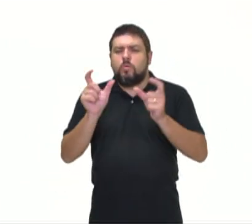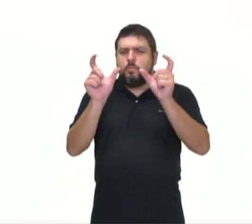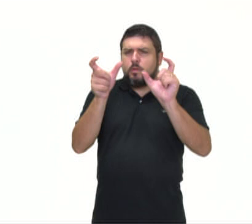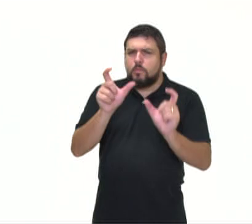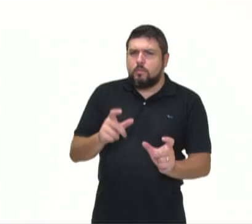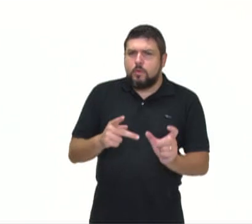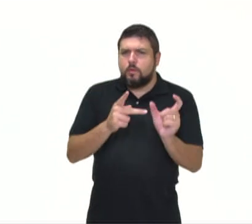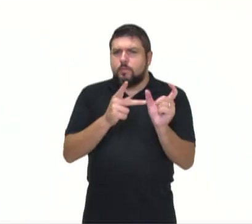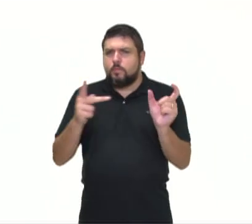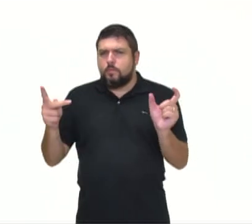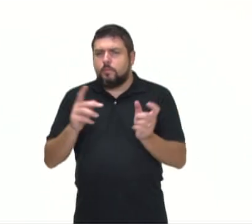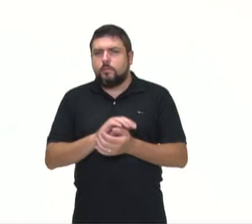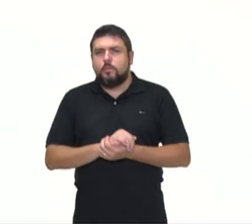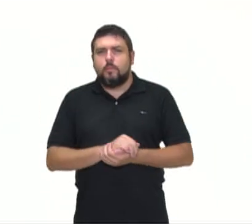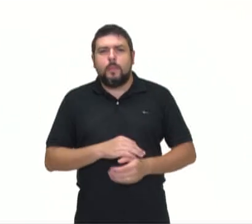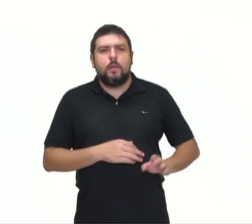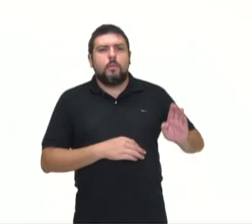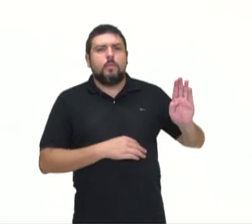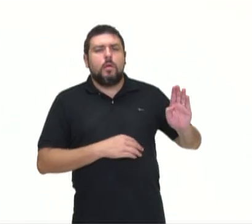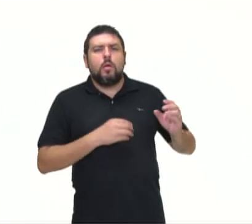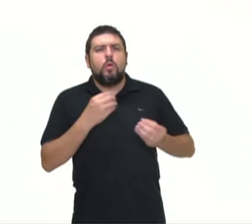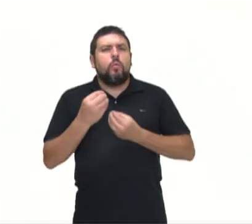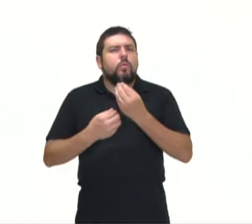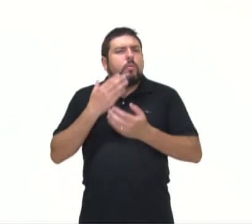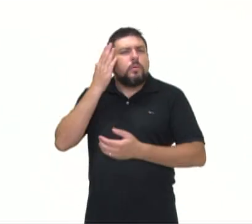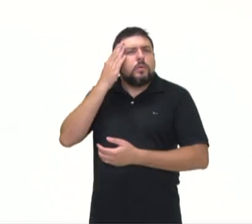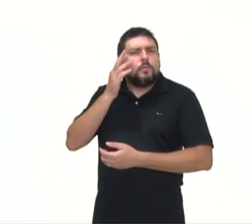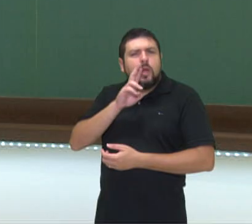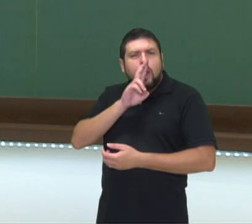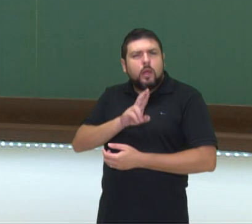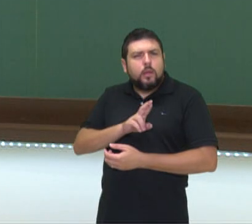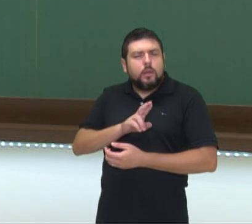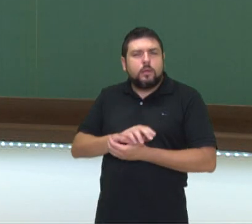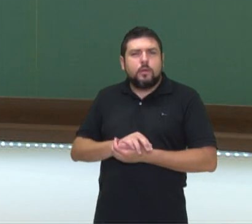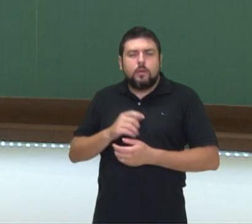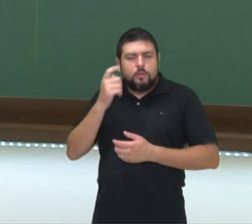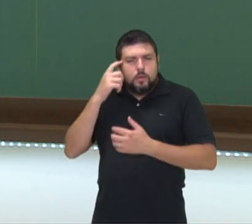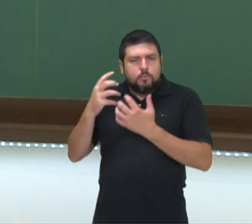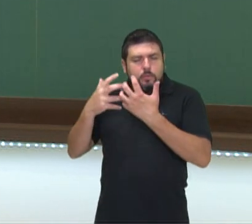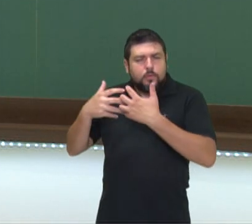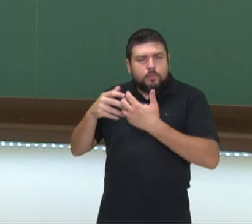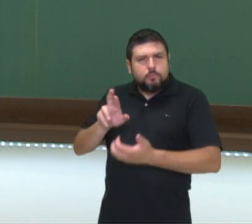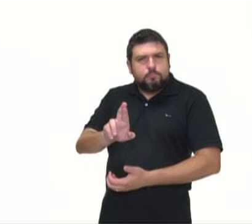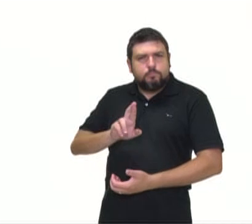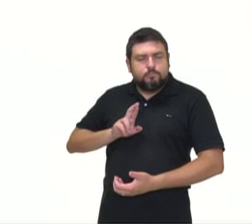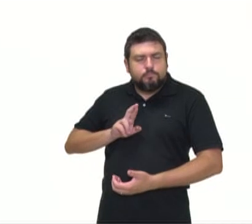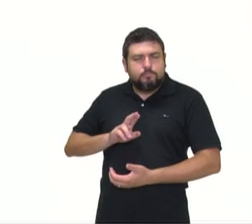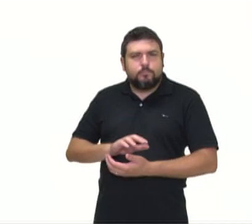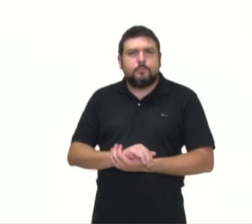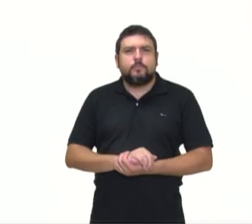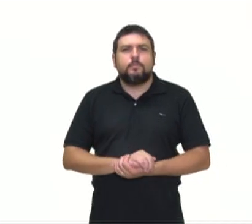predicados? Letra B. Como você chegou a essa resposta? Reflita e responda.